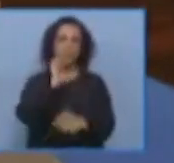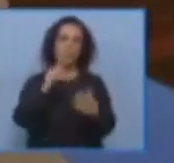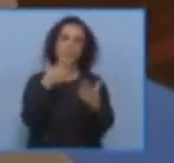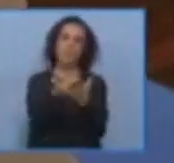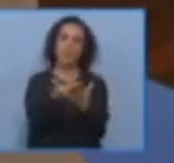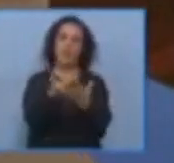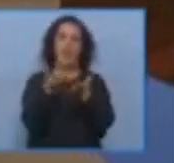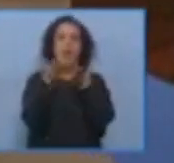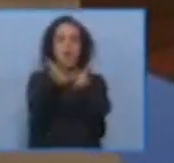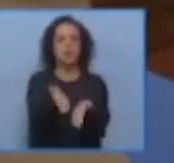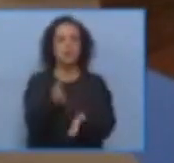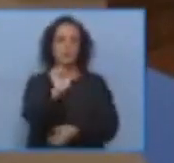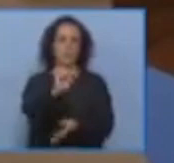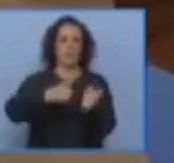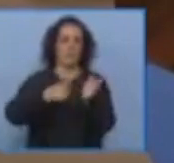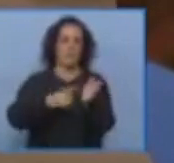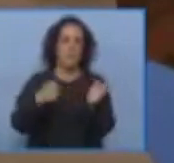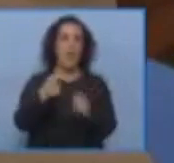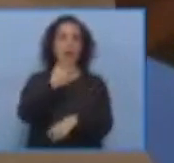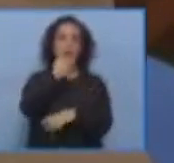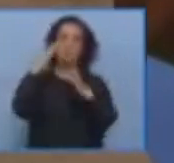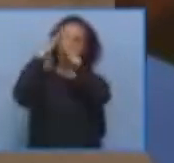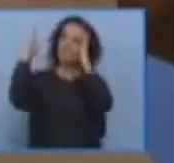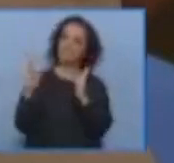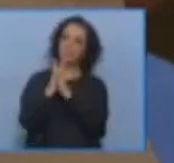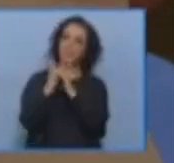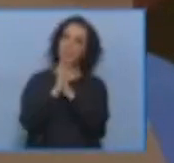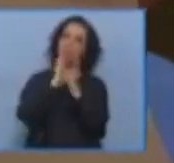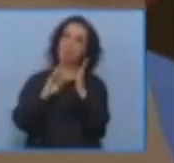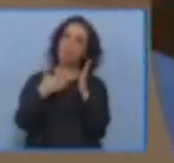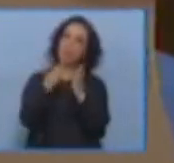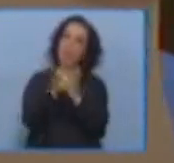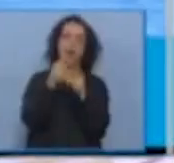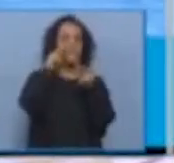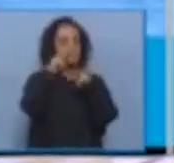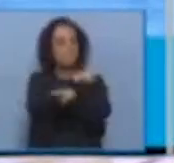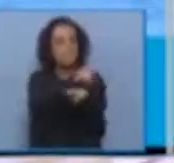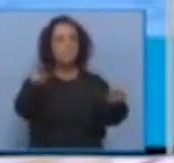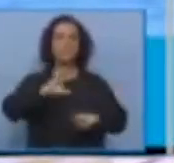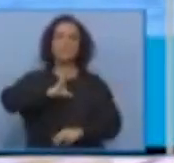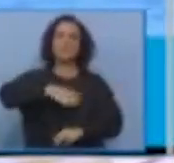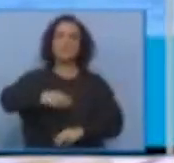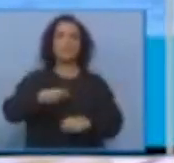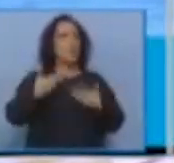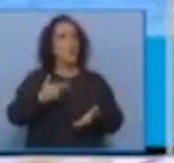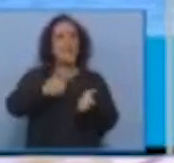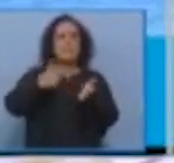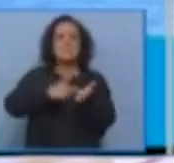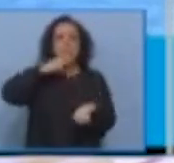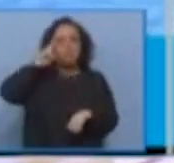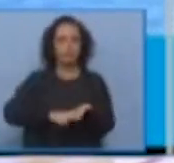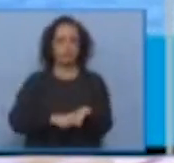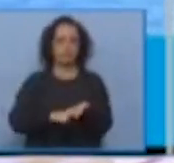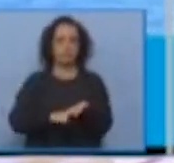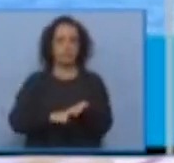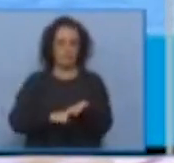suas necessidades. Ou seja, uma igreja que é capaz de olhar as necessidades deste mundo, as necessidades das pessoas concretas. Portanto, não